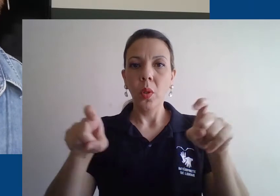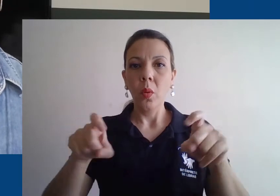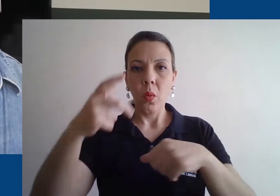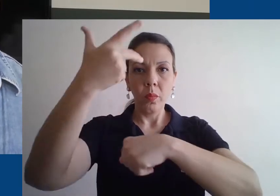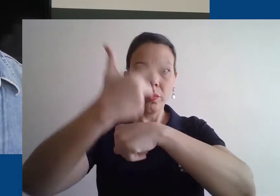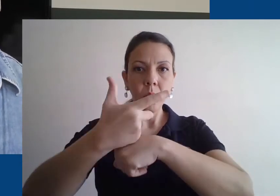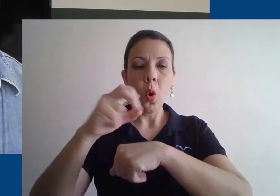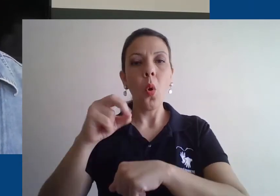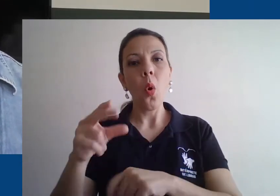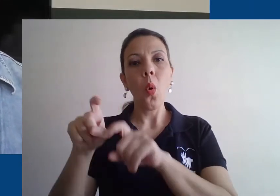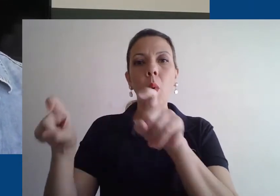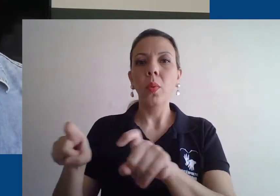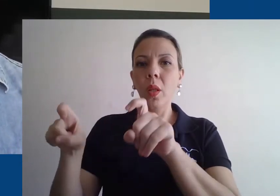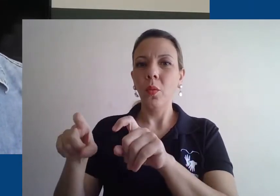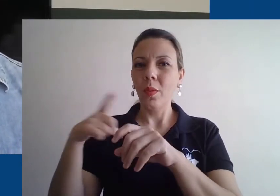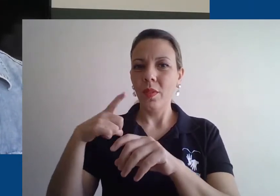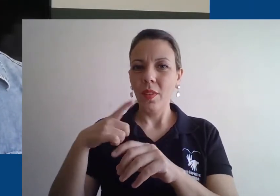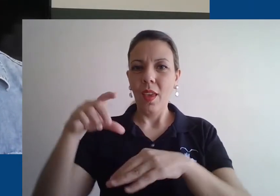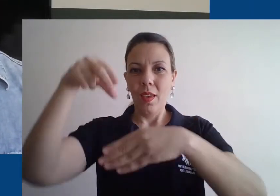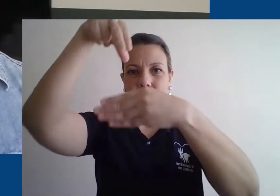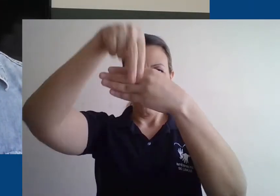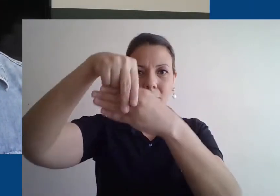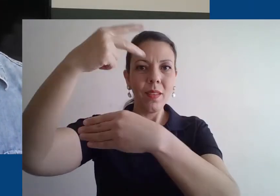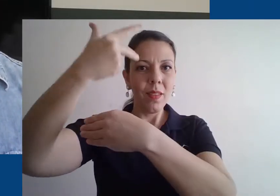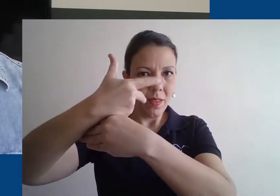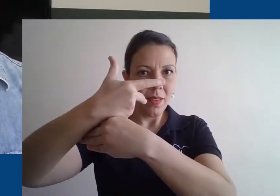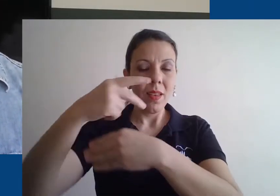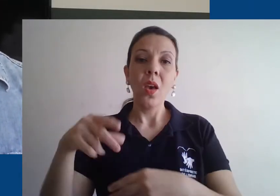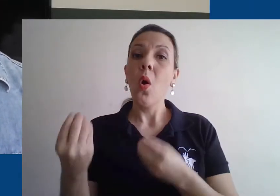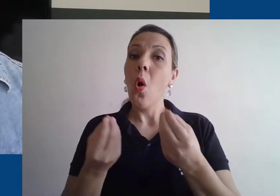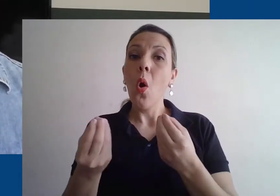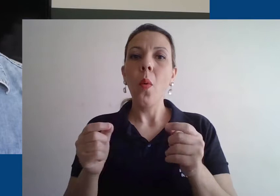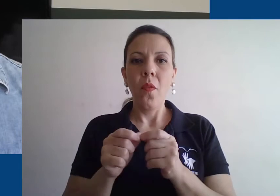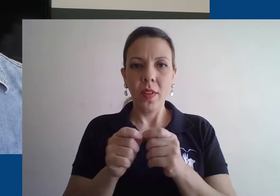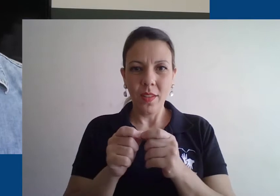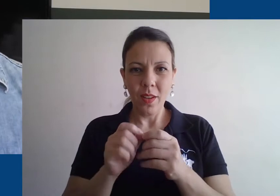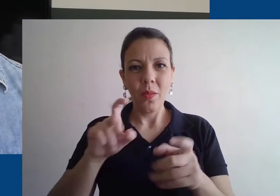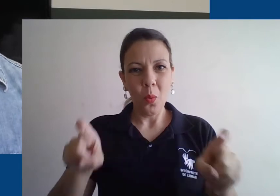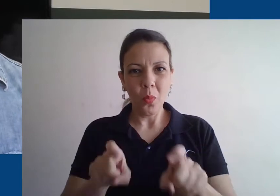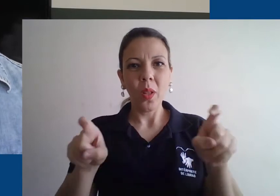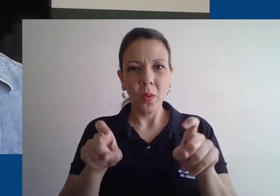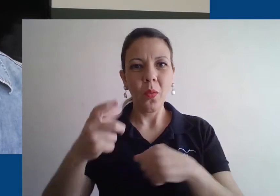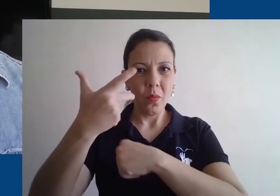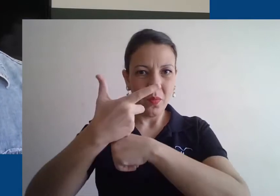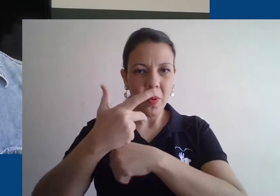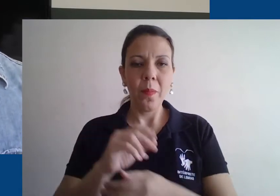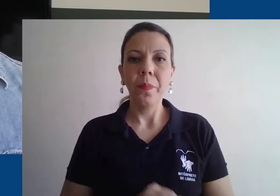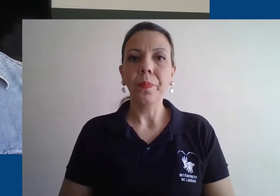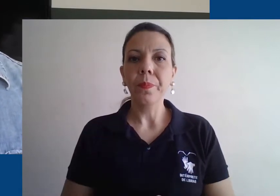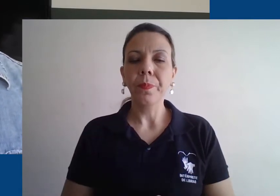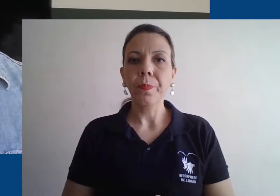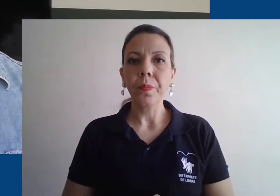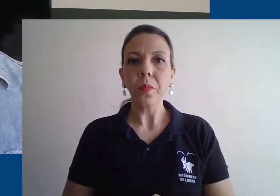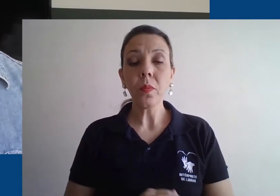tem uma webcam externa no seu computador, enfim, com essas câmeras de computador mesmo, que não são do celular. É possível